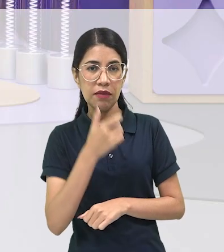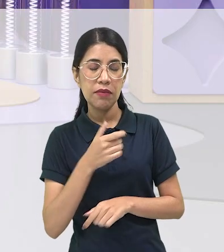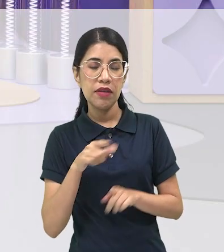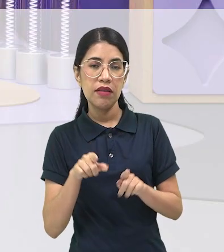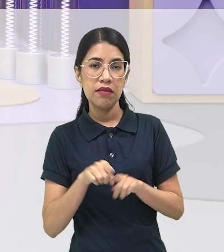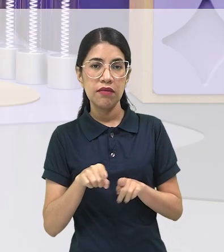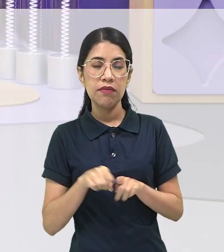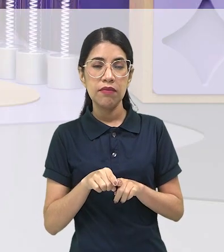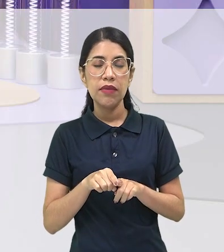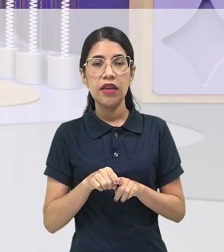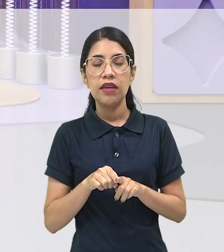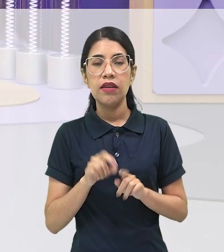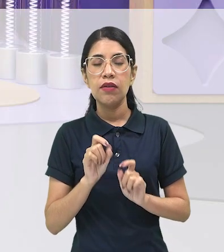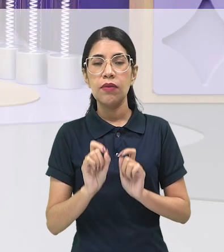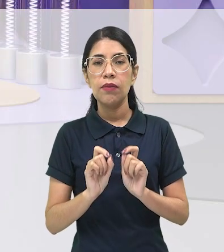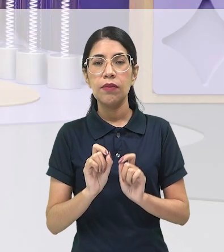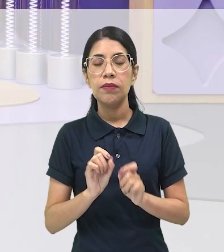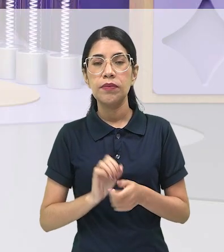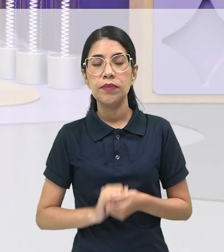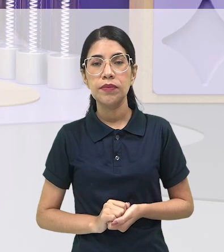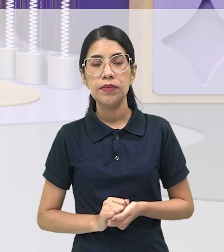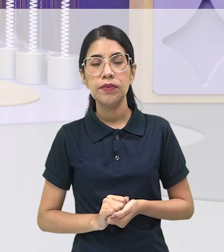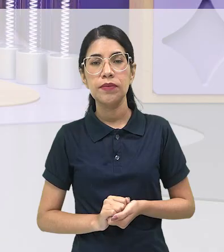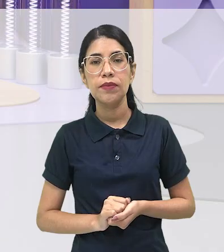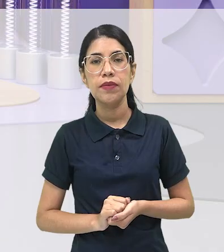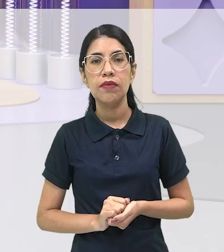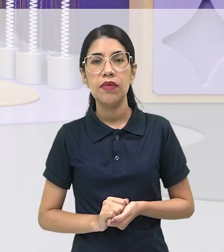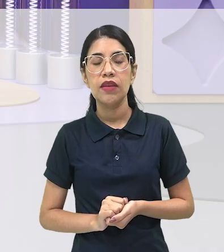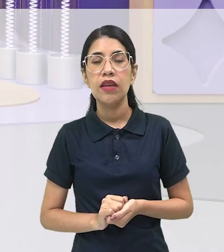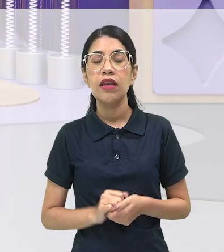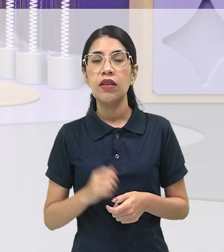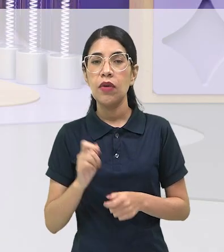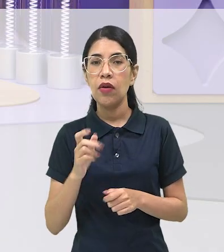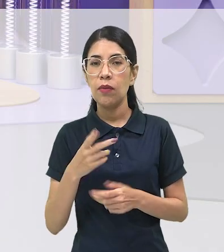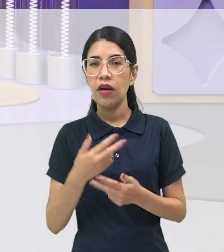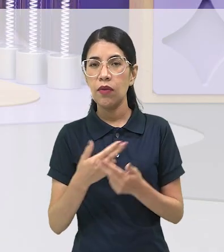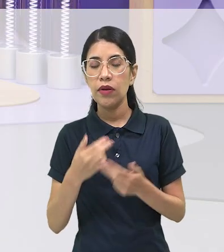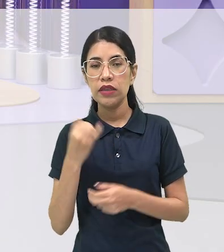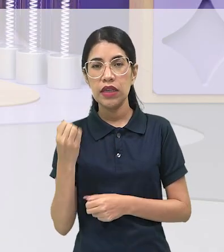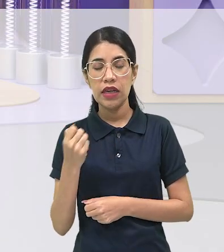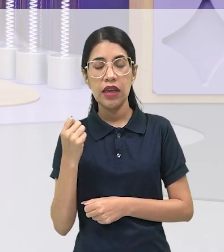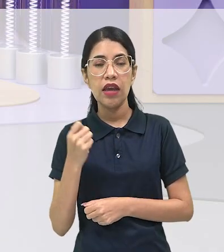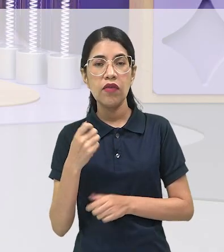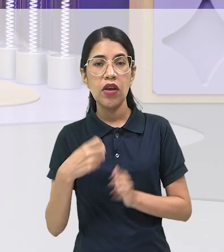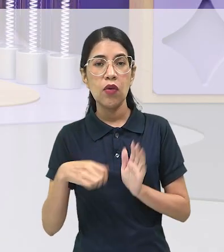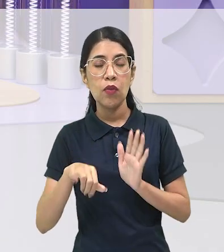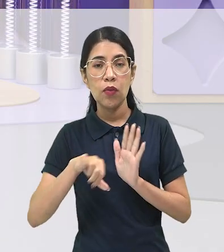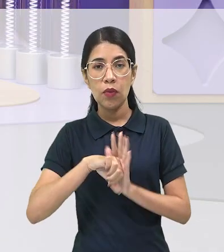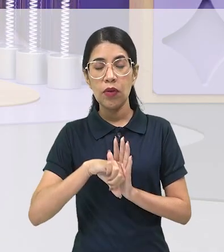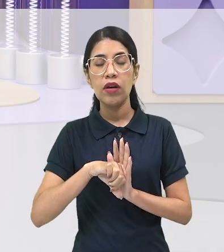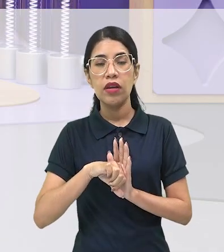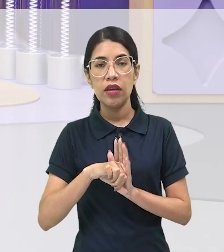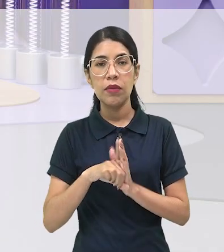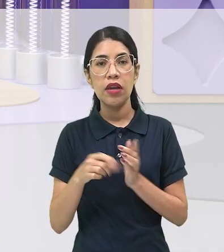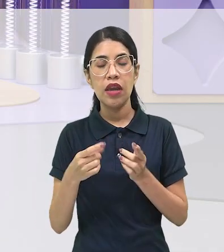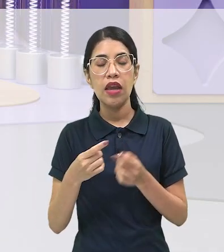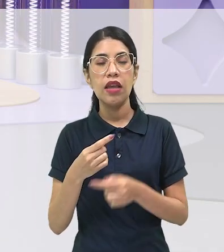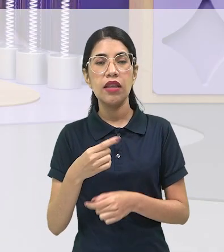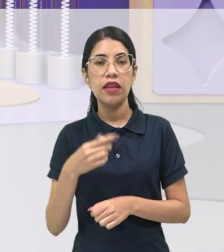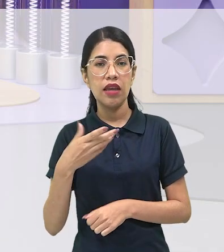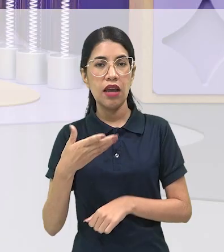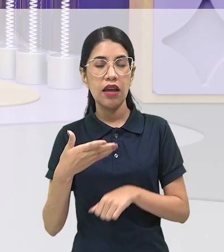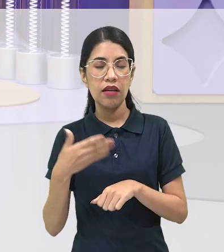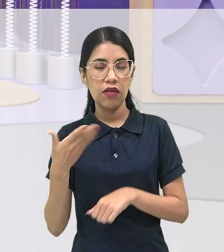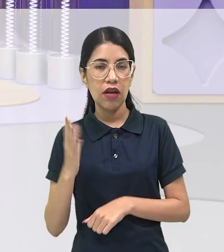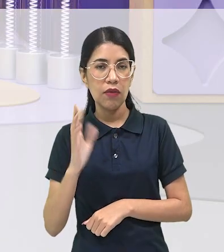suas crenças diferentes da minha. Então isso é muito grave. Esse crime de intolerância religiosa ainda é muito presente na